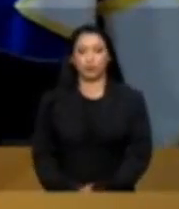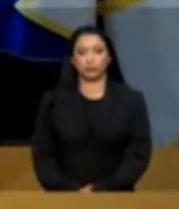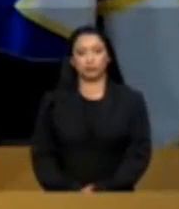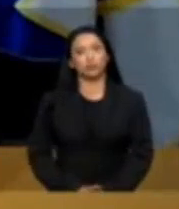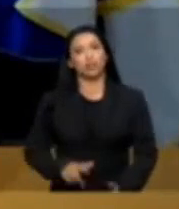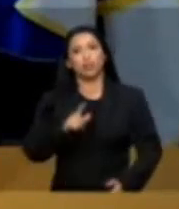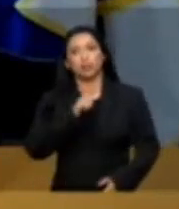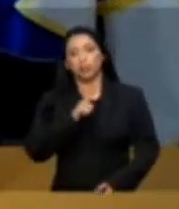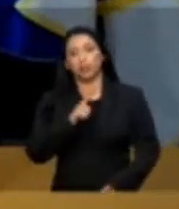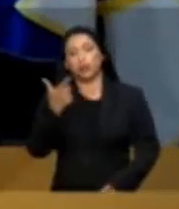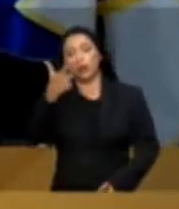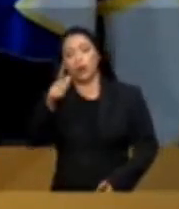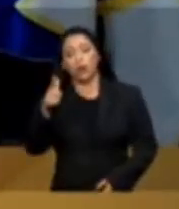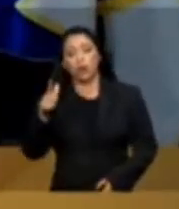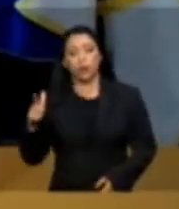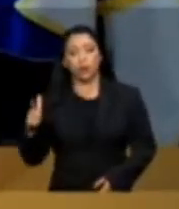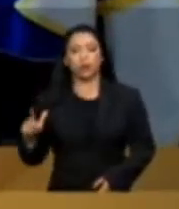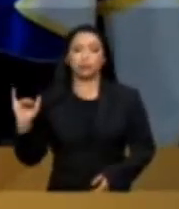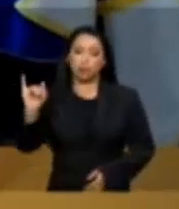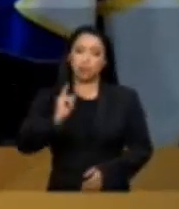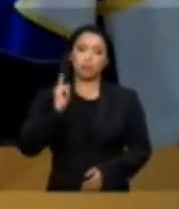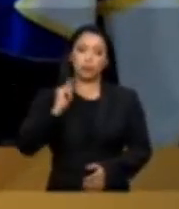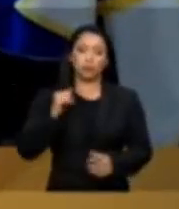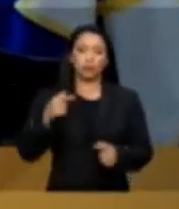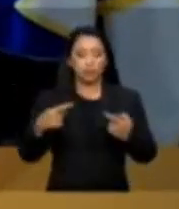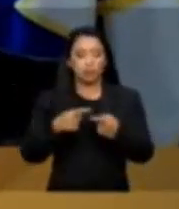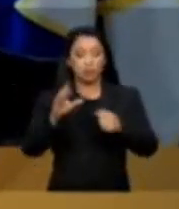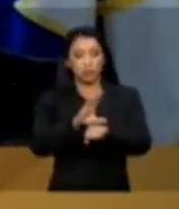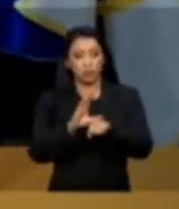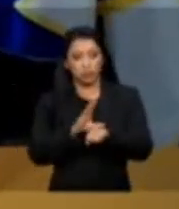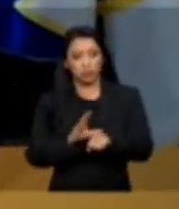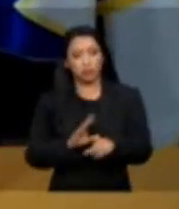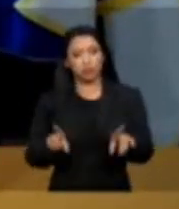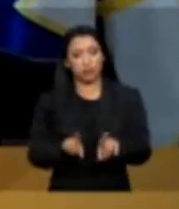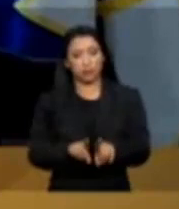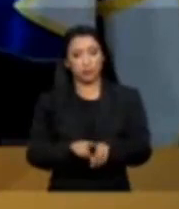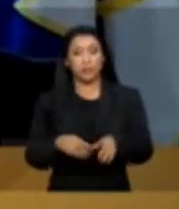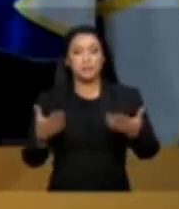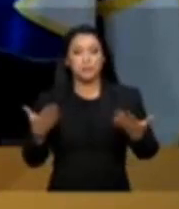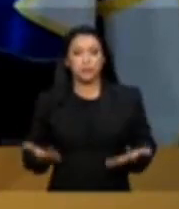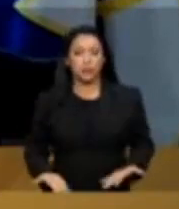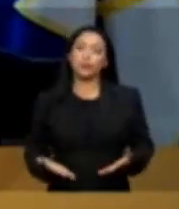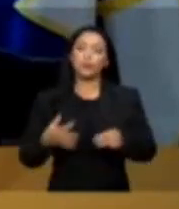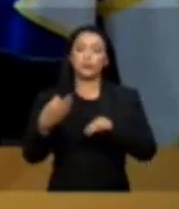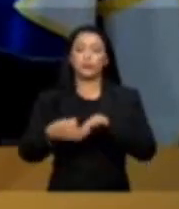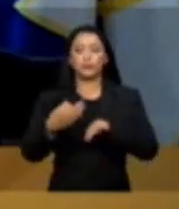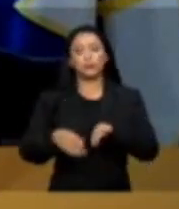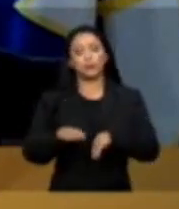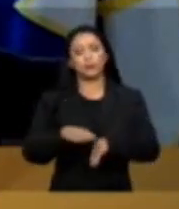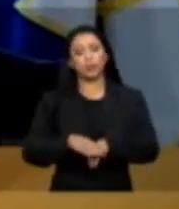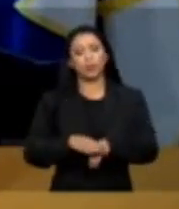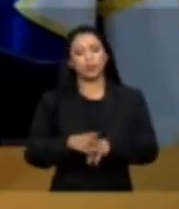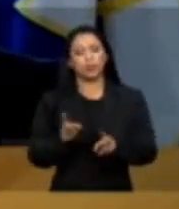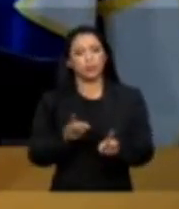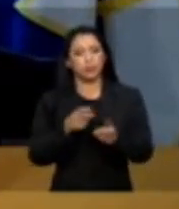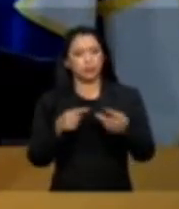valores constitucionais aparentemente contrapostos. Vejamos, senhoras ministras, senhores ministros, um a